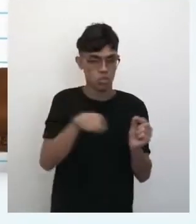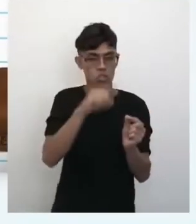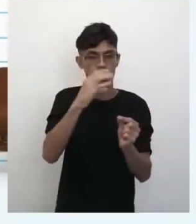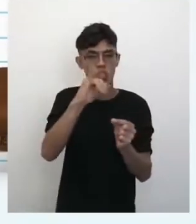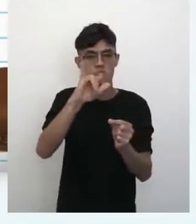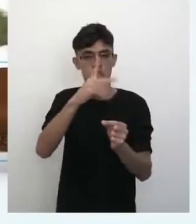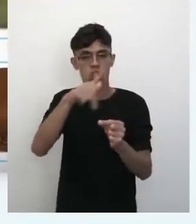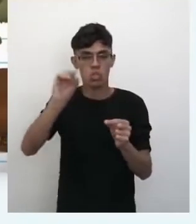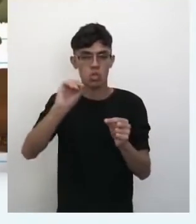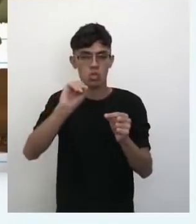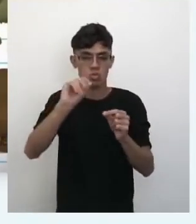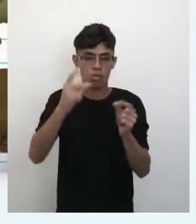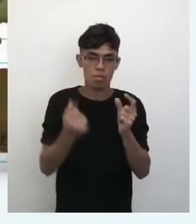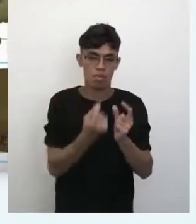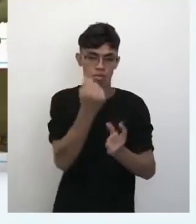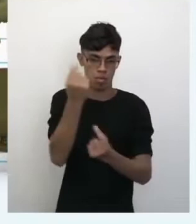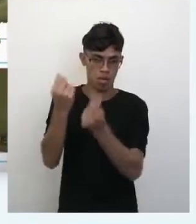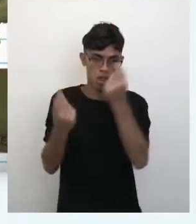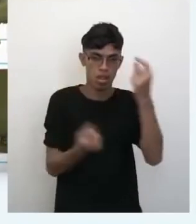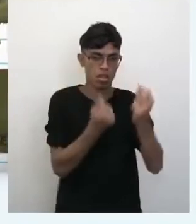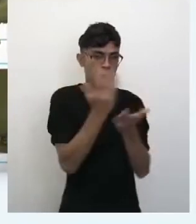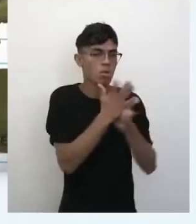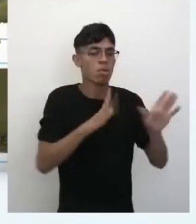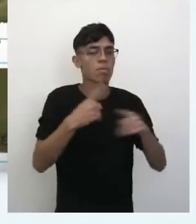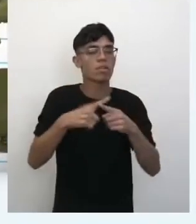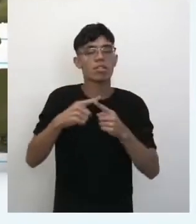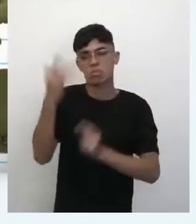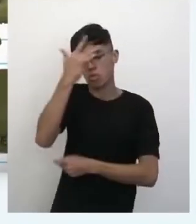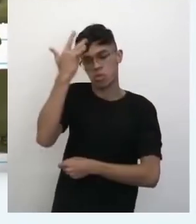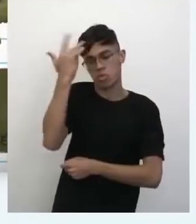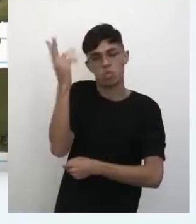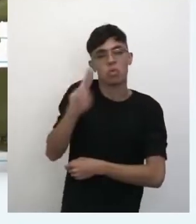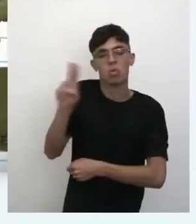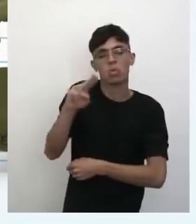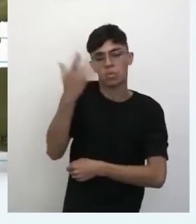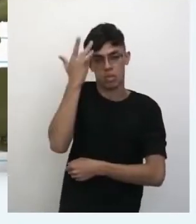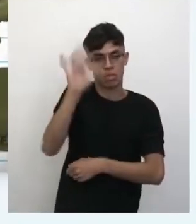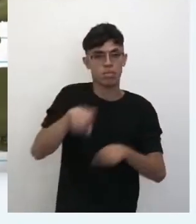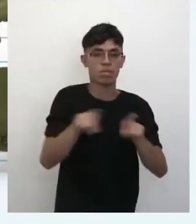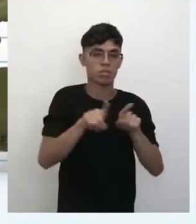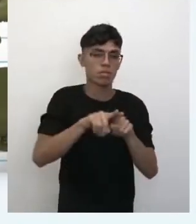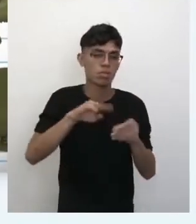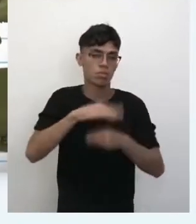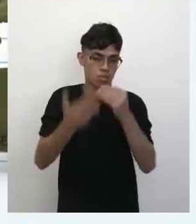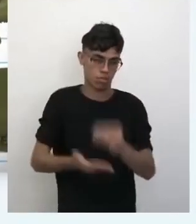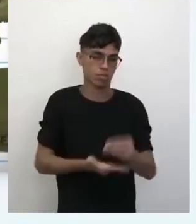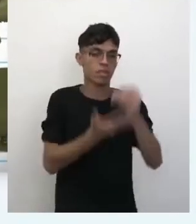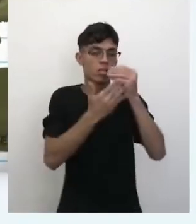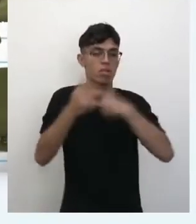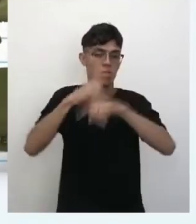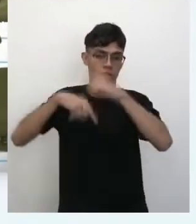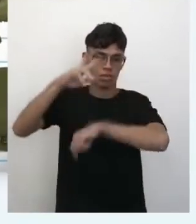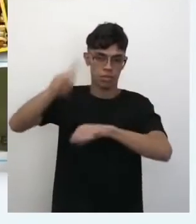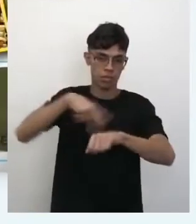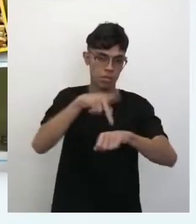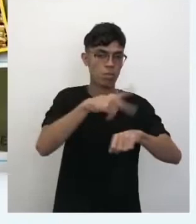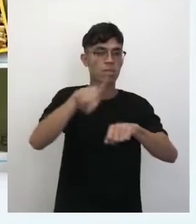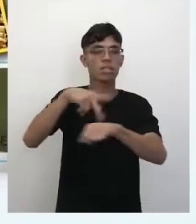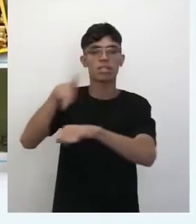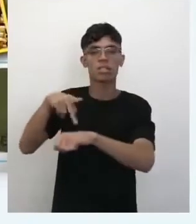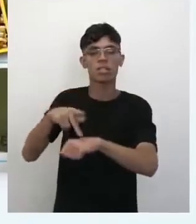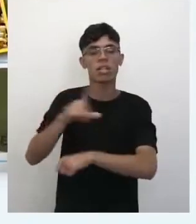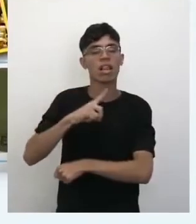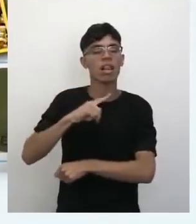econômico não se encerre por causa do mau uso dos recursos e insumos. Esses são aspectos relacionados ao desempenho de países. Mas e quanto